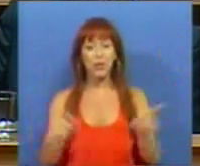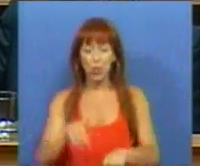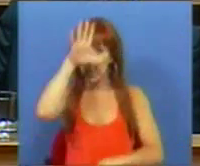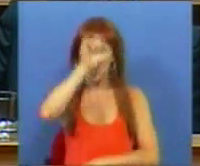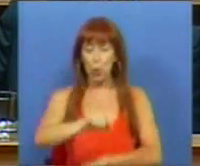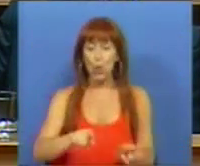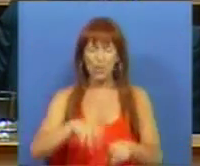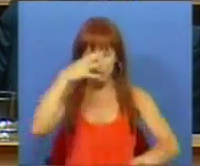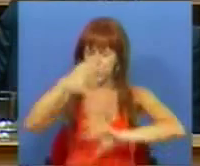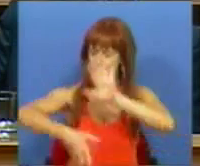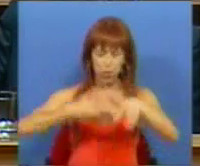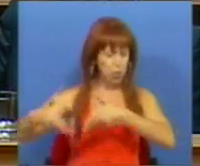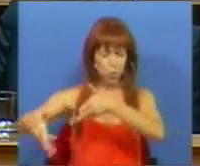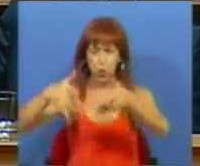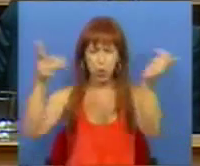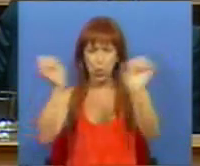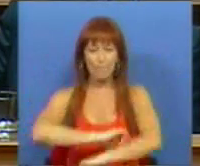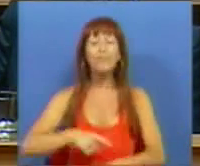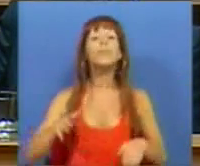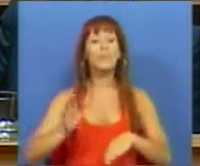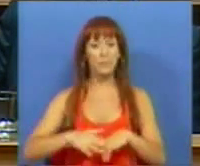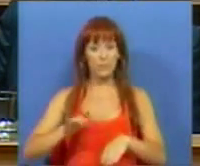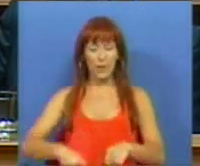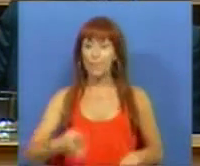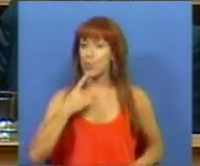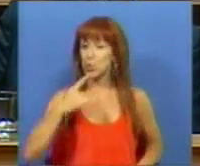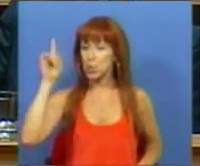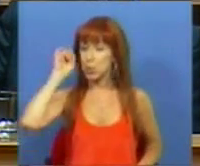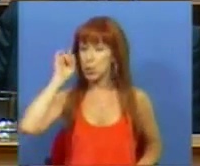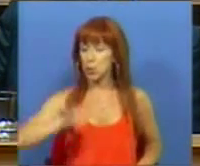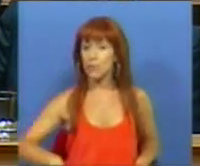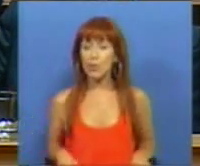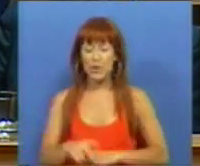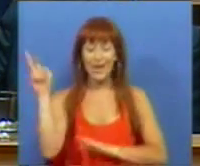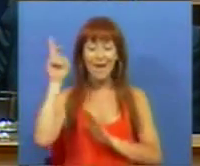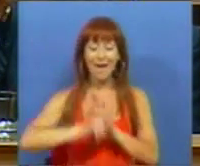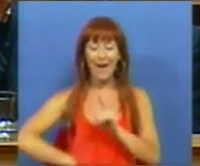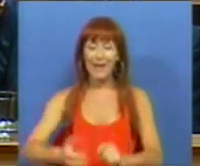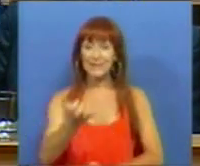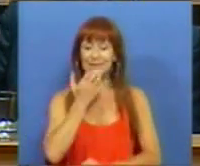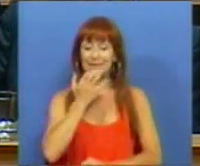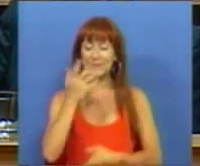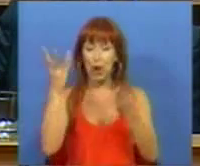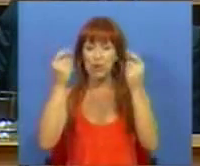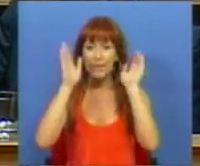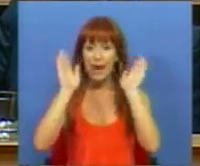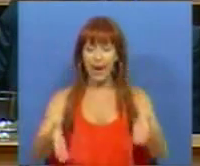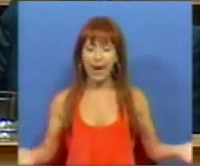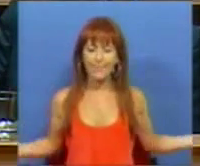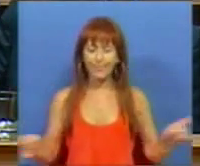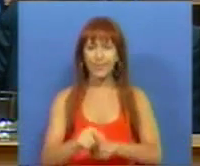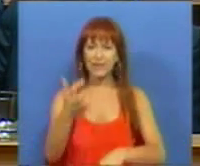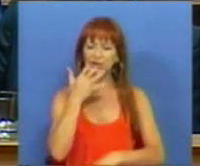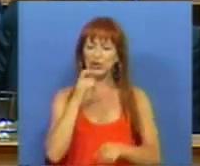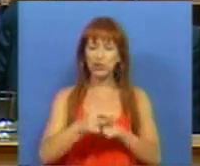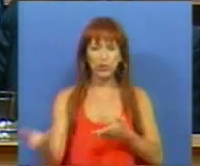governo desorientado. E é por isso que é tão importante a regra do rigor orçamental e do